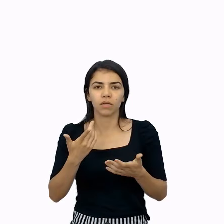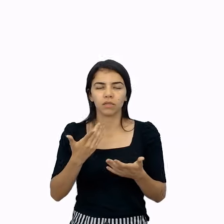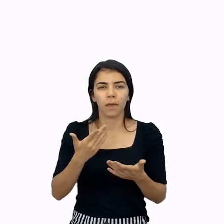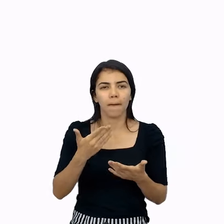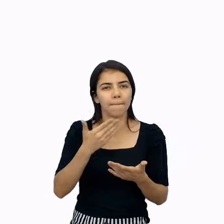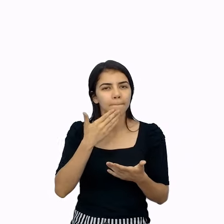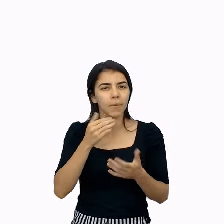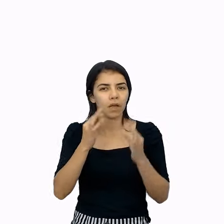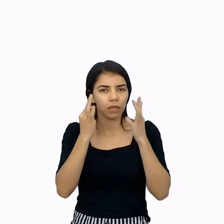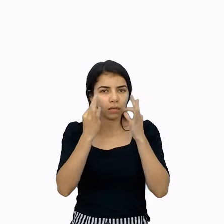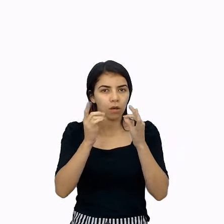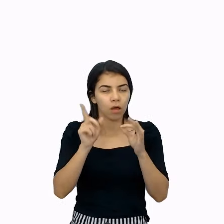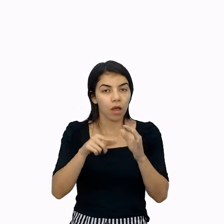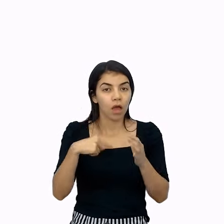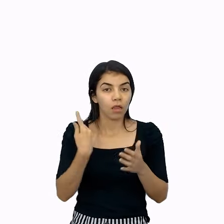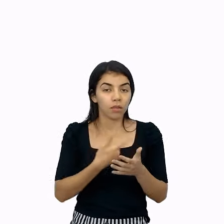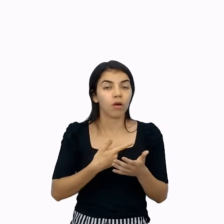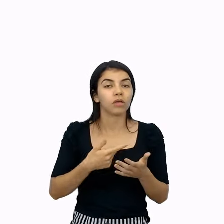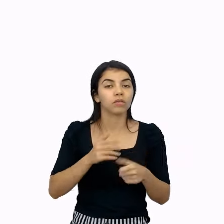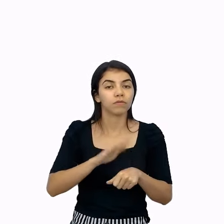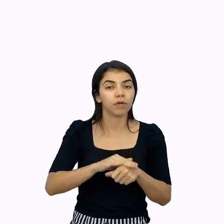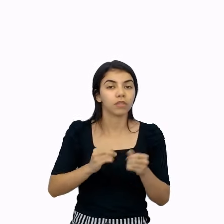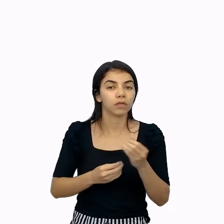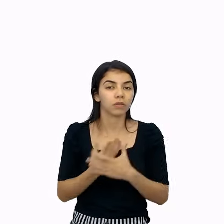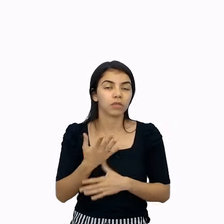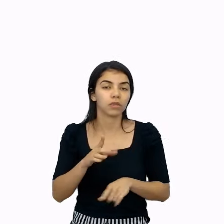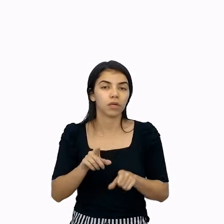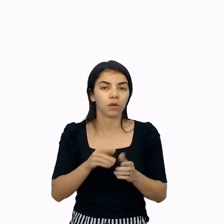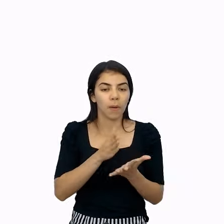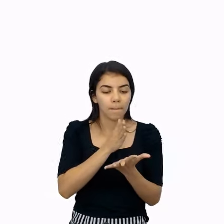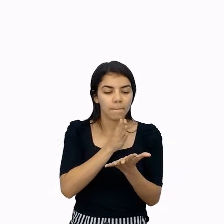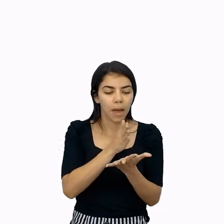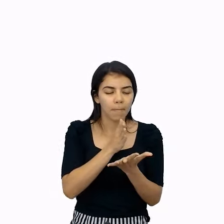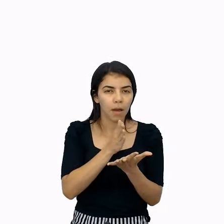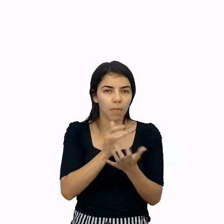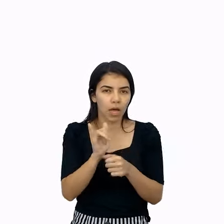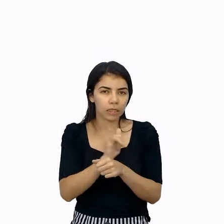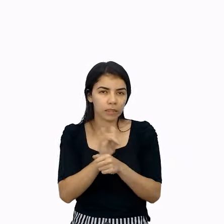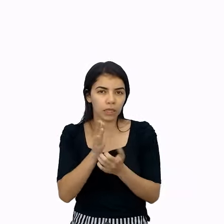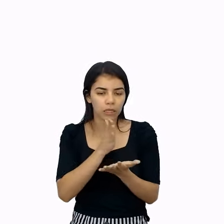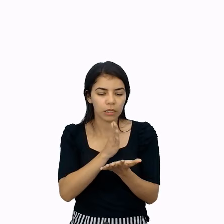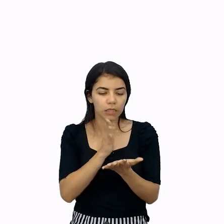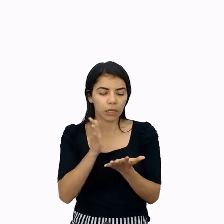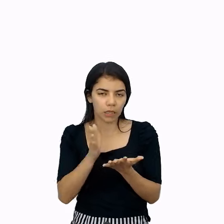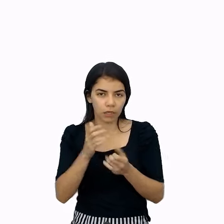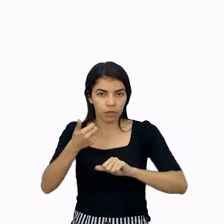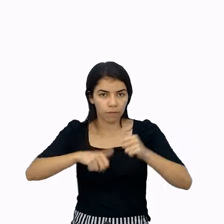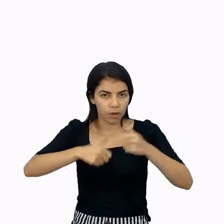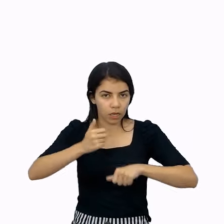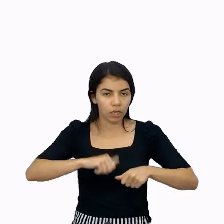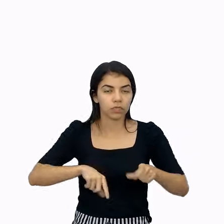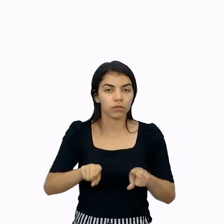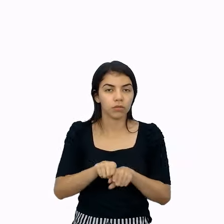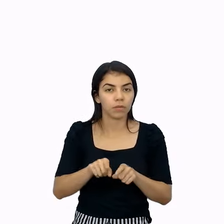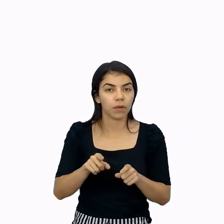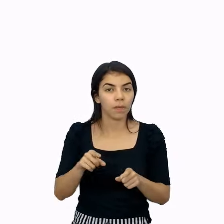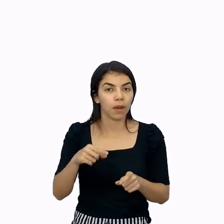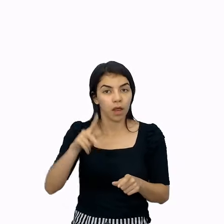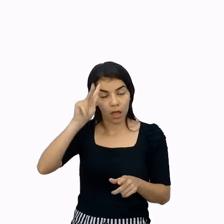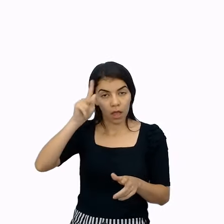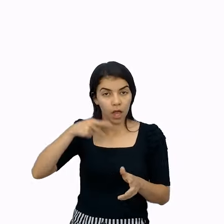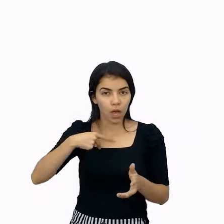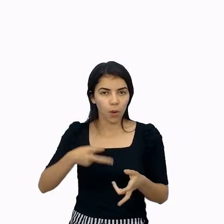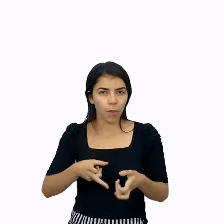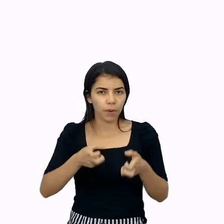maior atenção. Então, eu vou criando, de certa forma, esses critérios para que eu também possa fazer ali a coleta